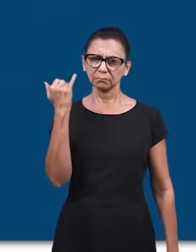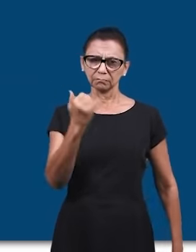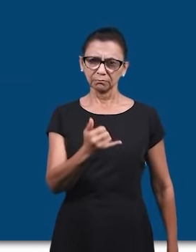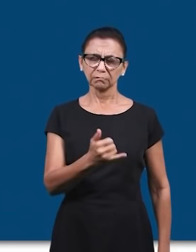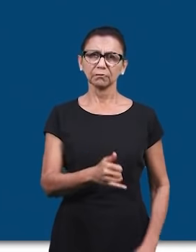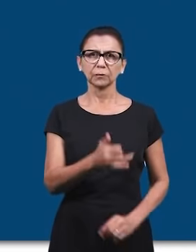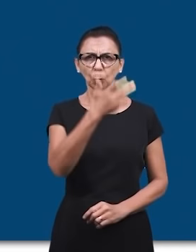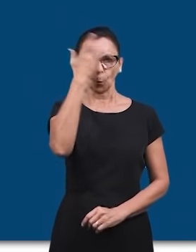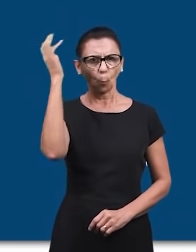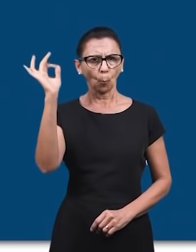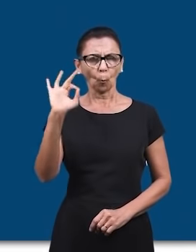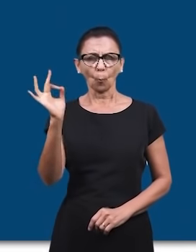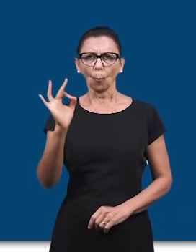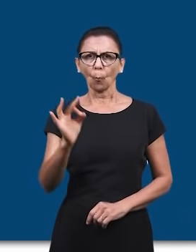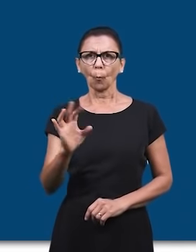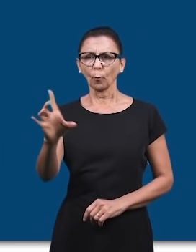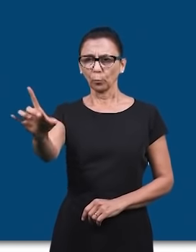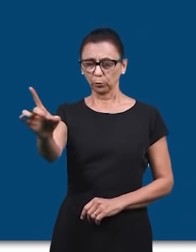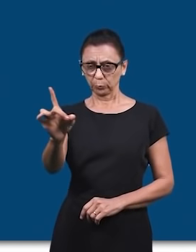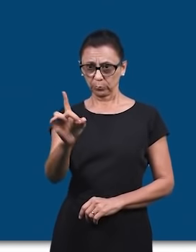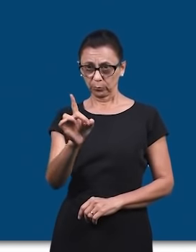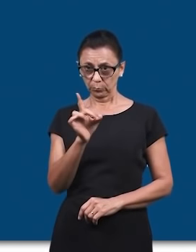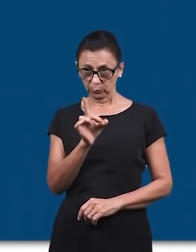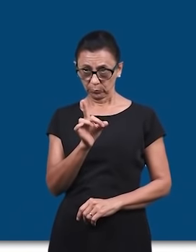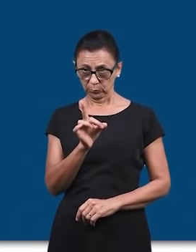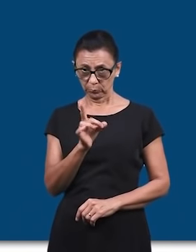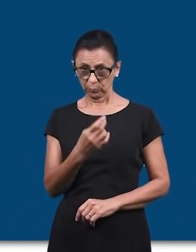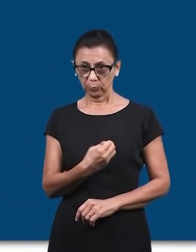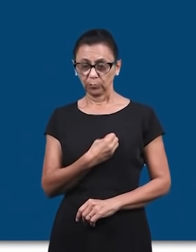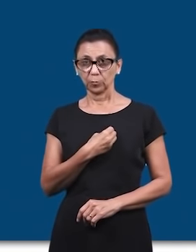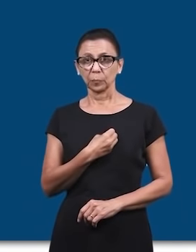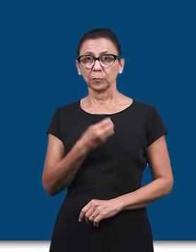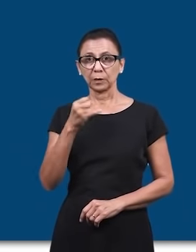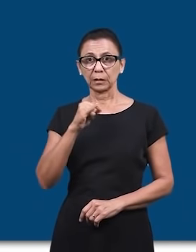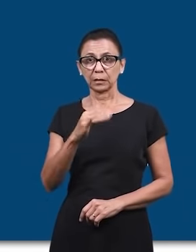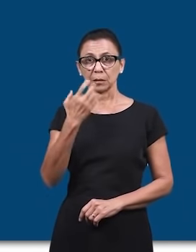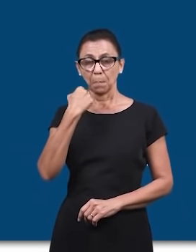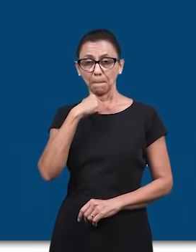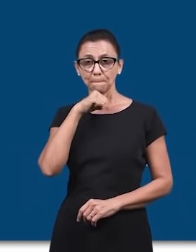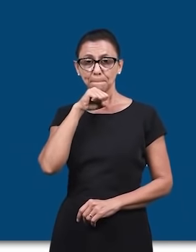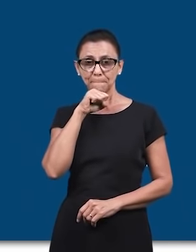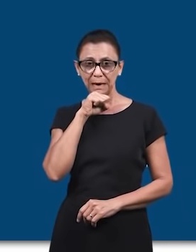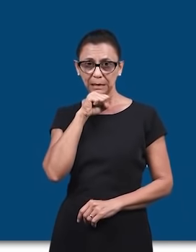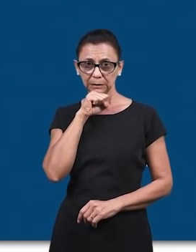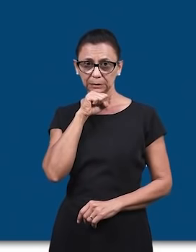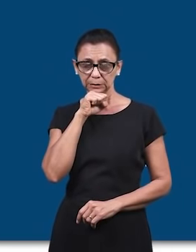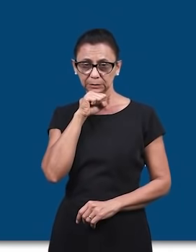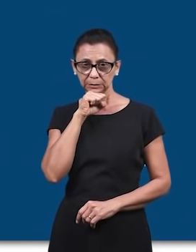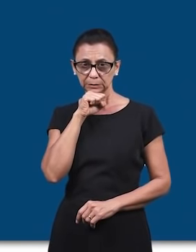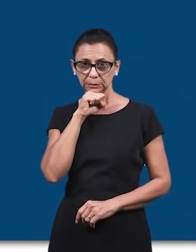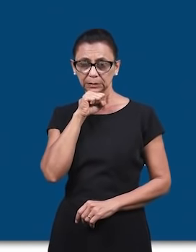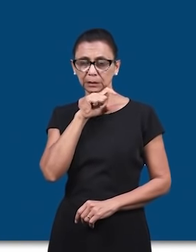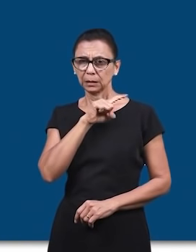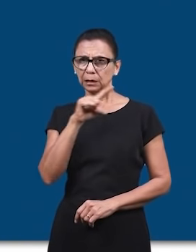disse que ninguém pode vir a mim se por meu Pai lhe não for